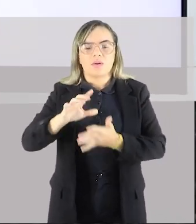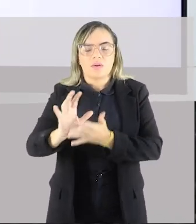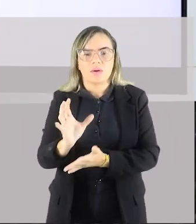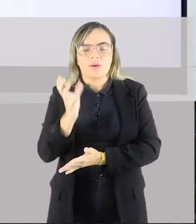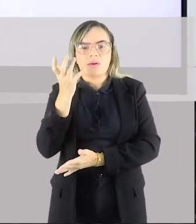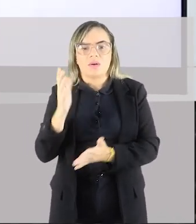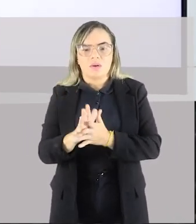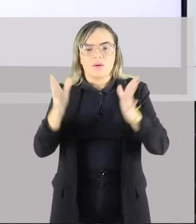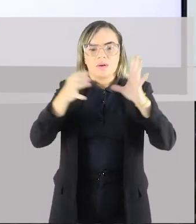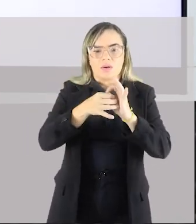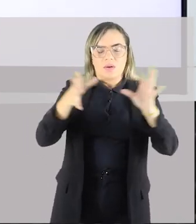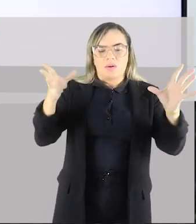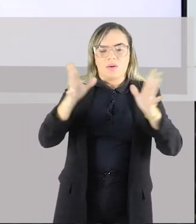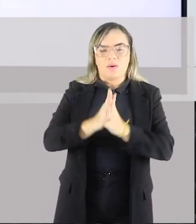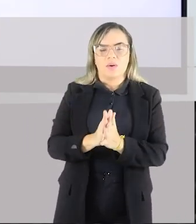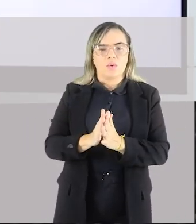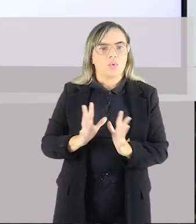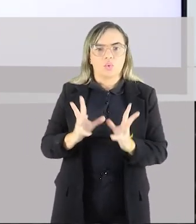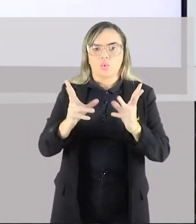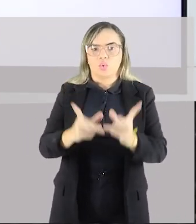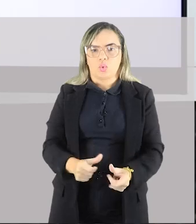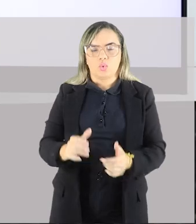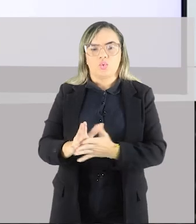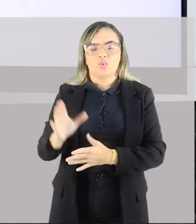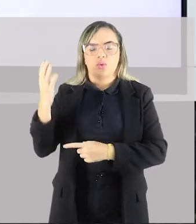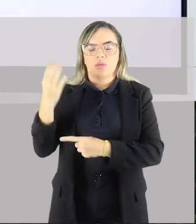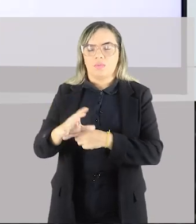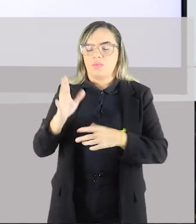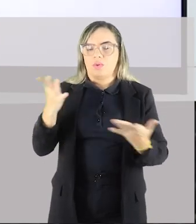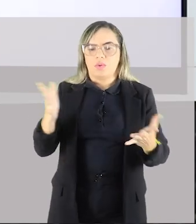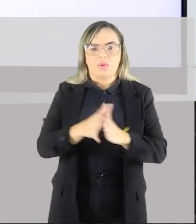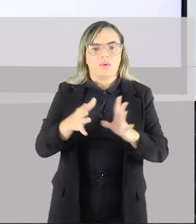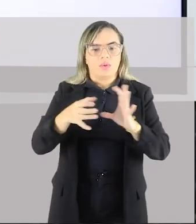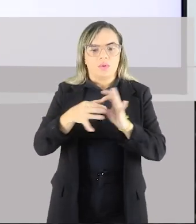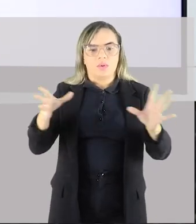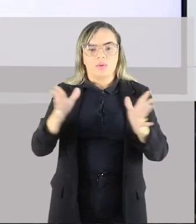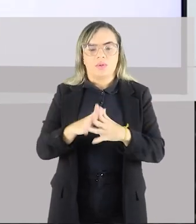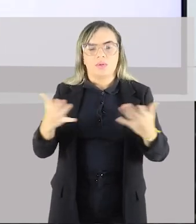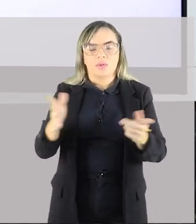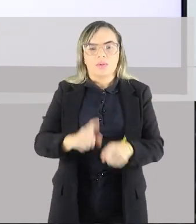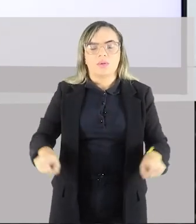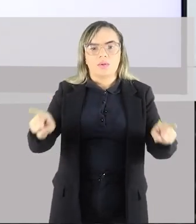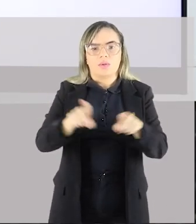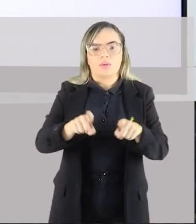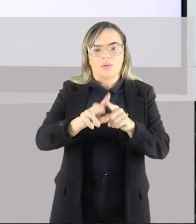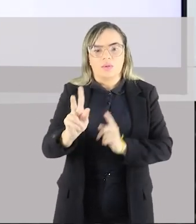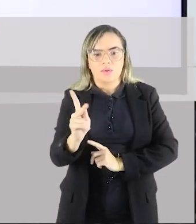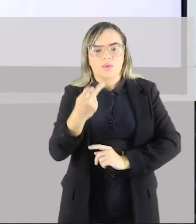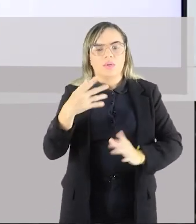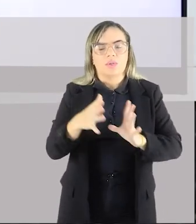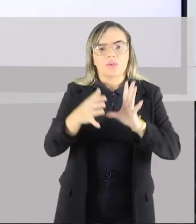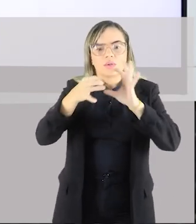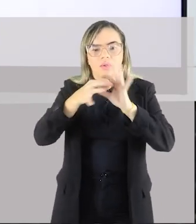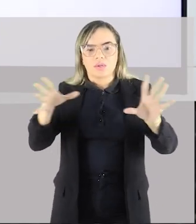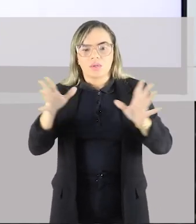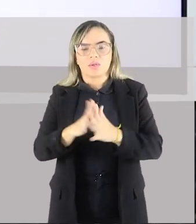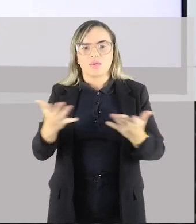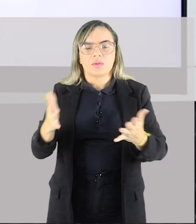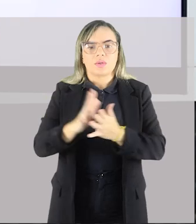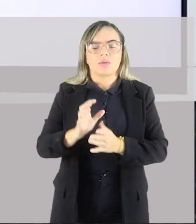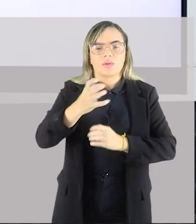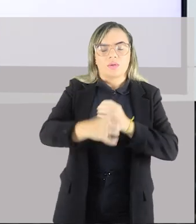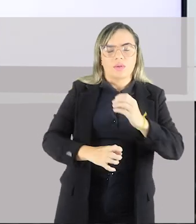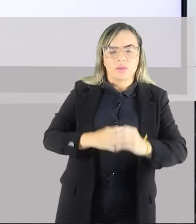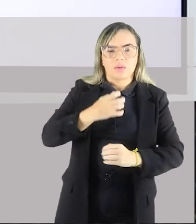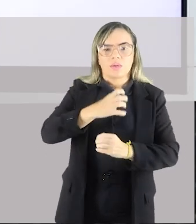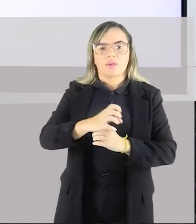A gente vai ter liberado todos os carbonos, tá? A gente vai ter liberado hidrogênio,